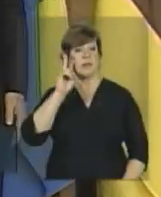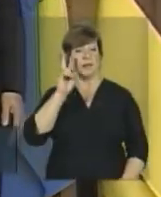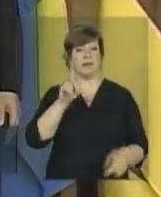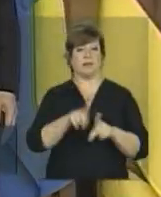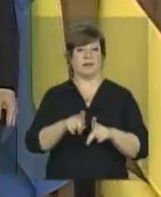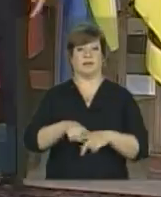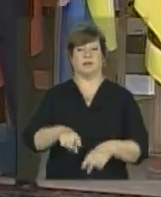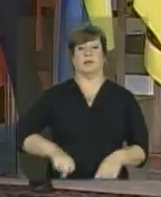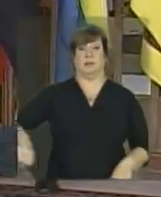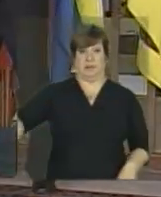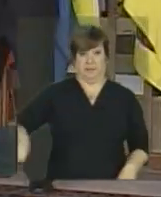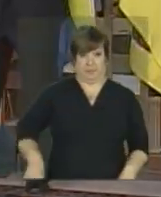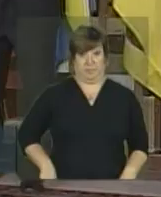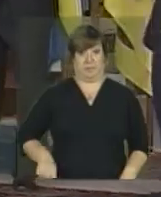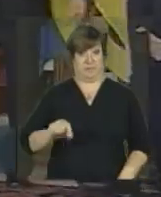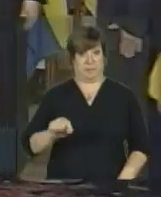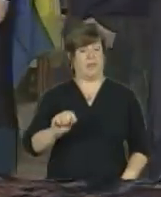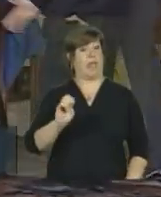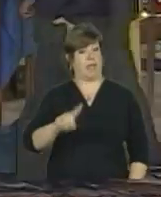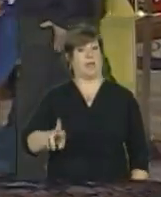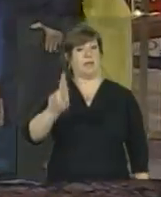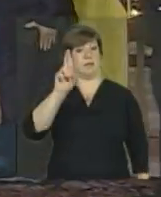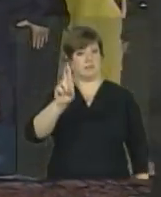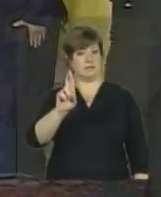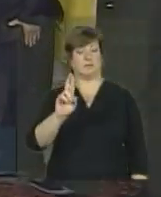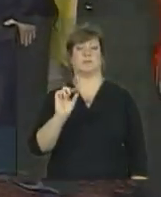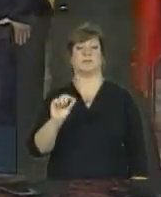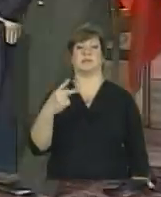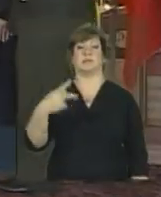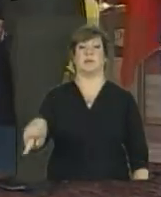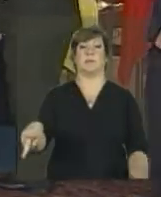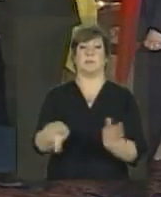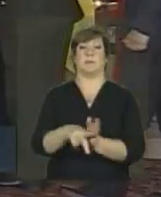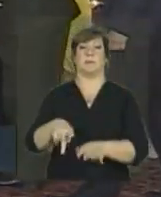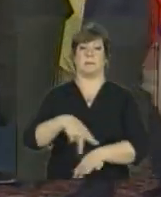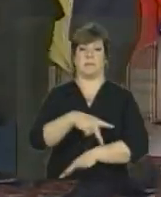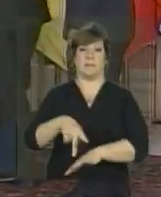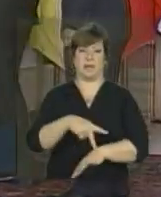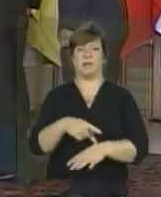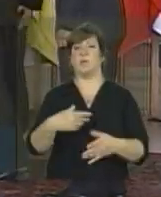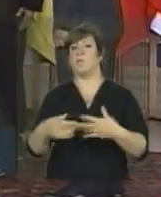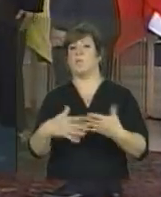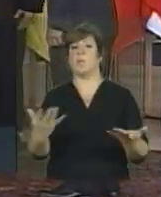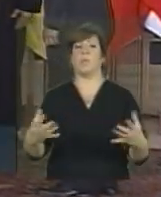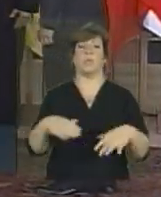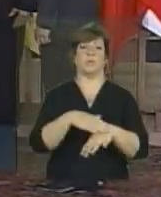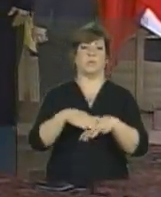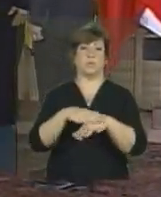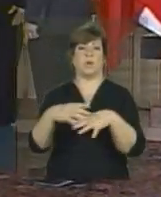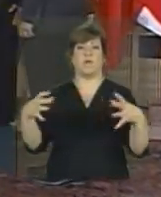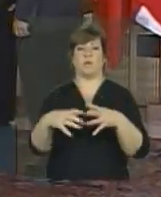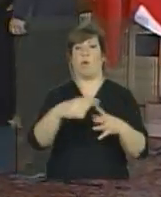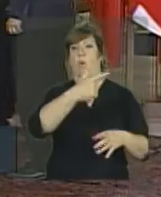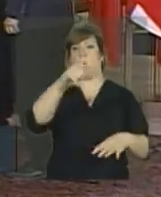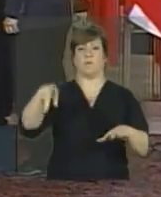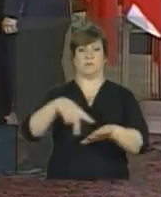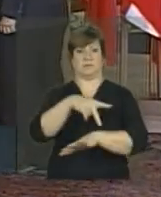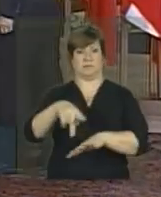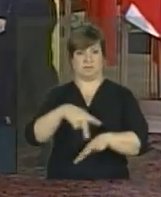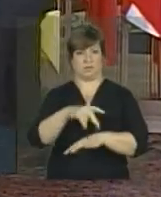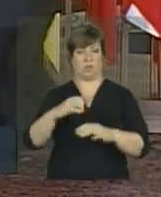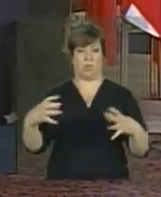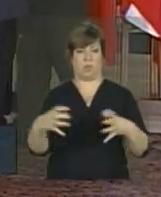Lembrando que o embaixador é responsável por representar o seu país em qualquer discussão que envolva outras nações